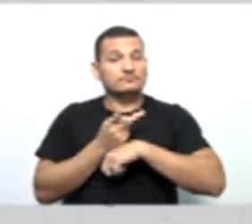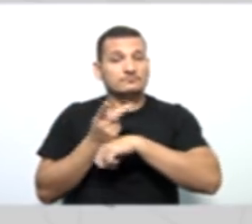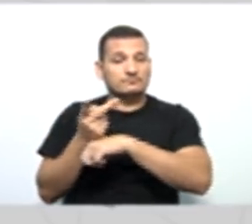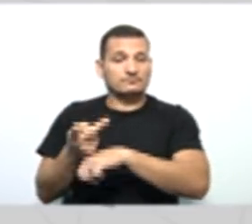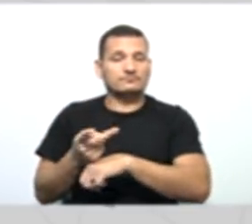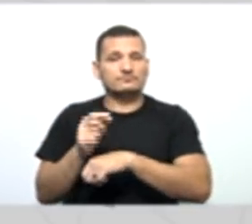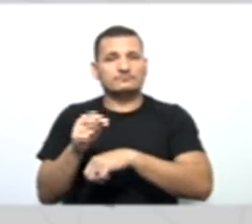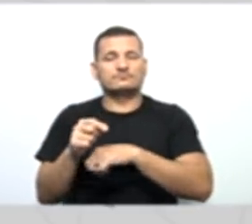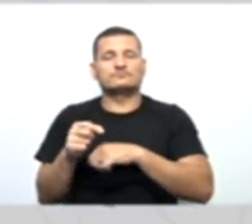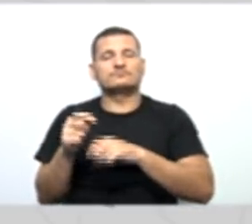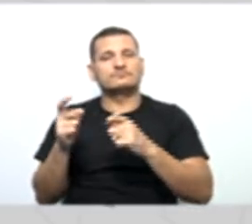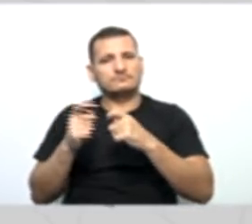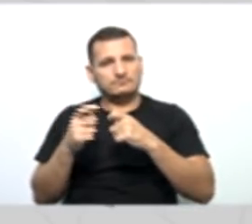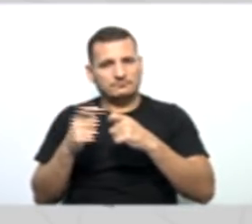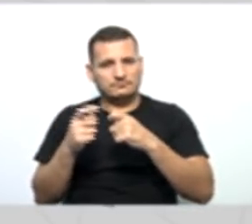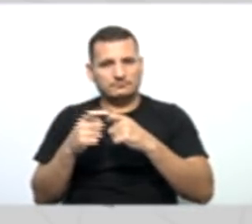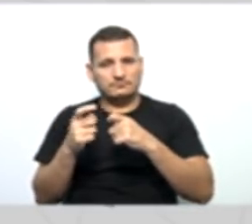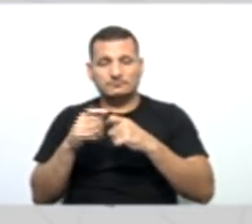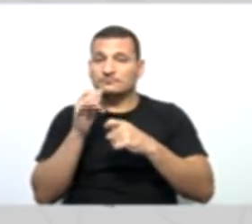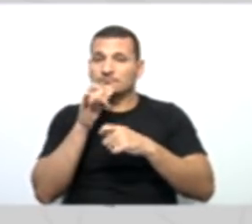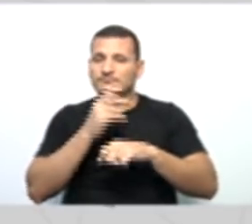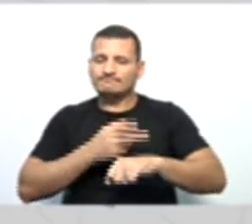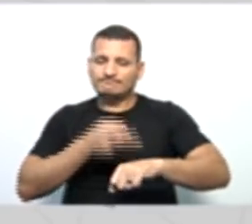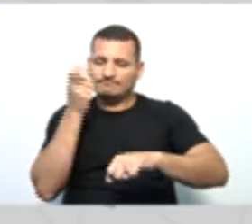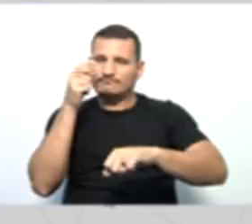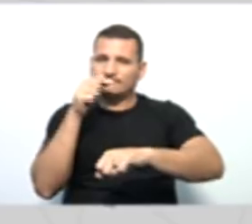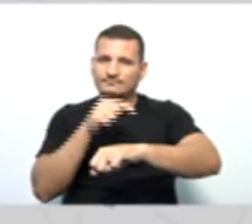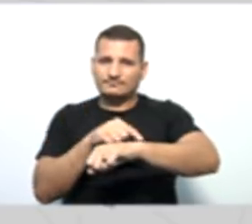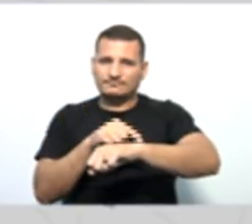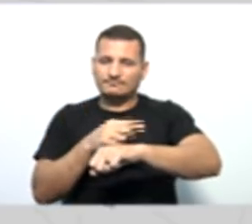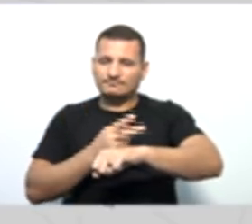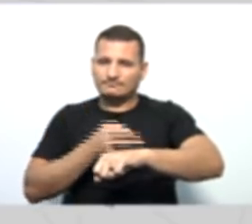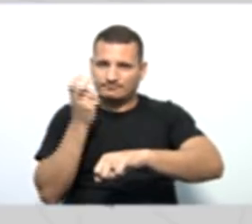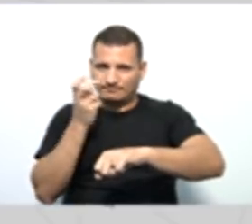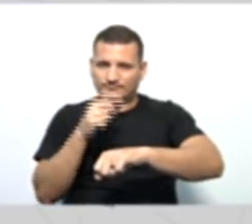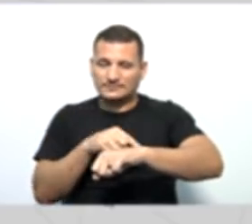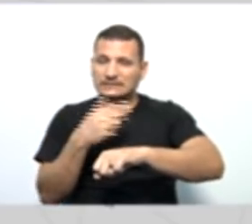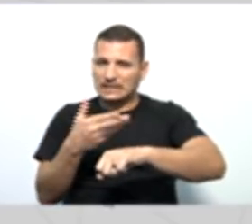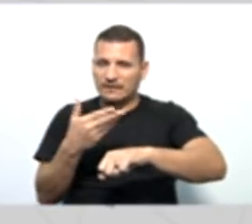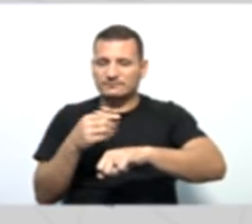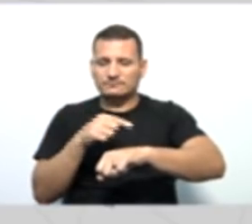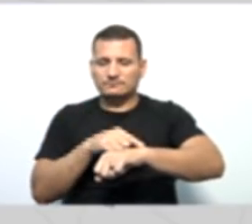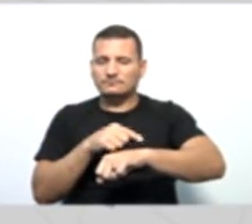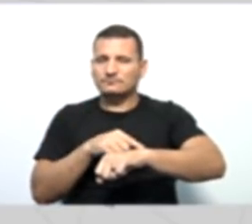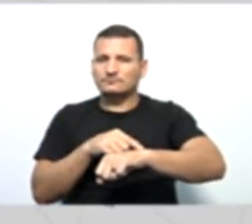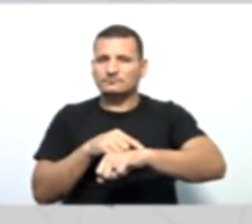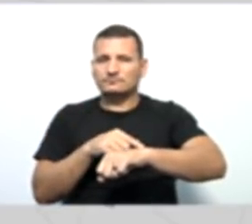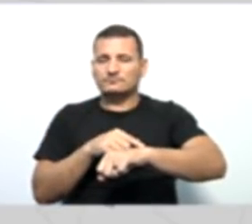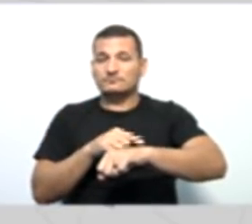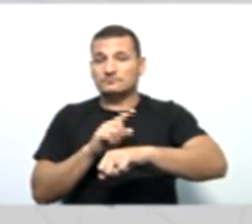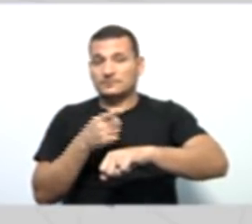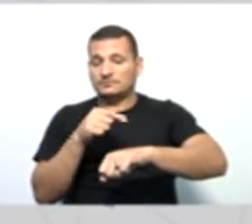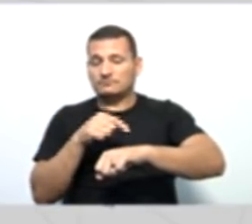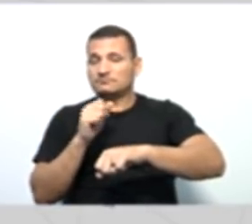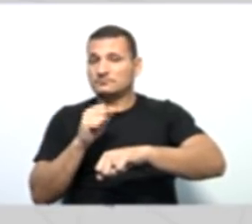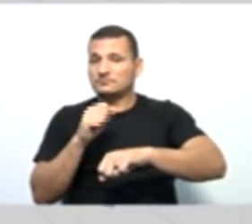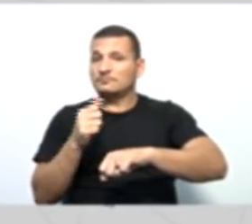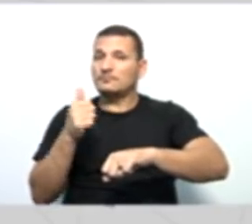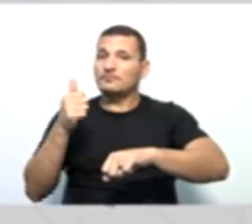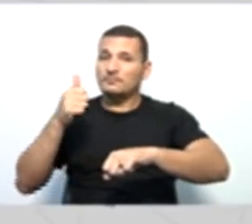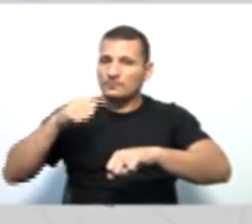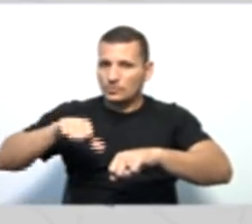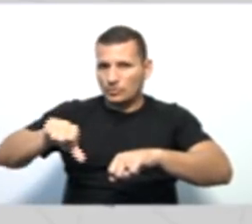a orientação médica caso você note que o ferimento leve, não é? Ele é leve, mas você está notando que pode ter alguma coisa